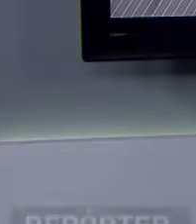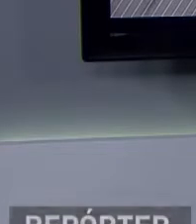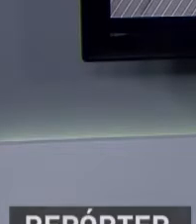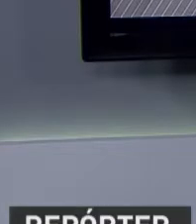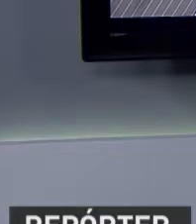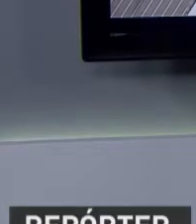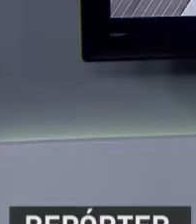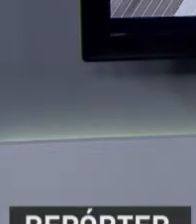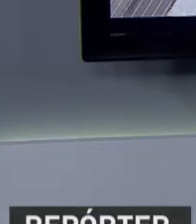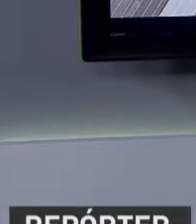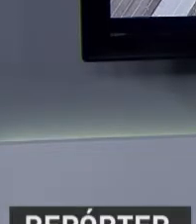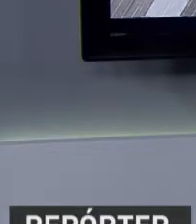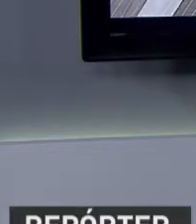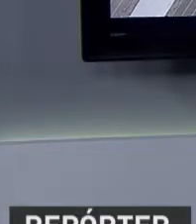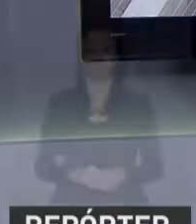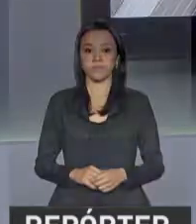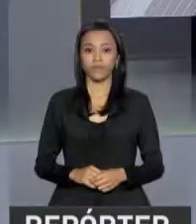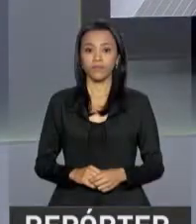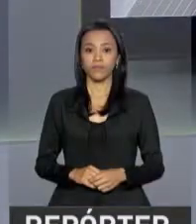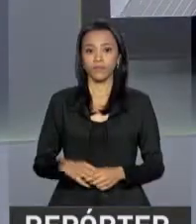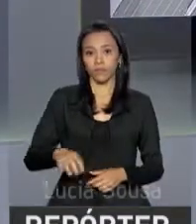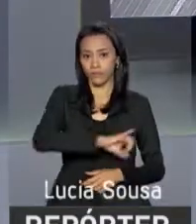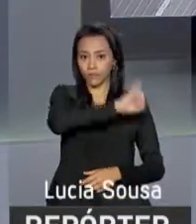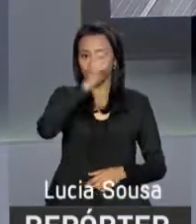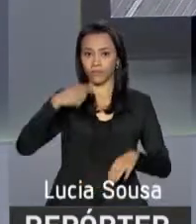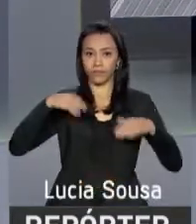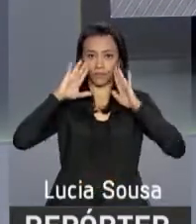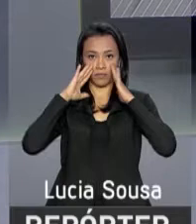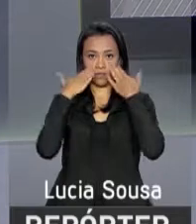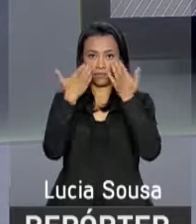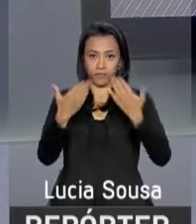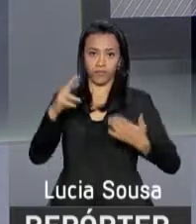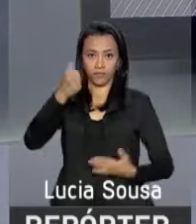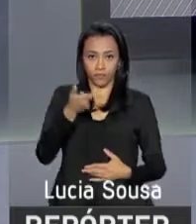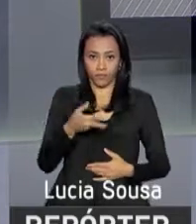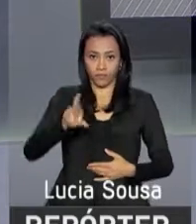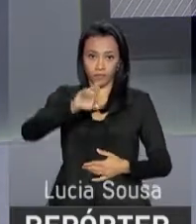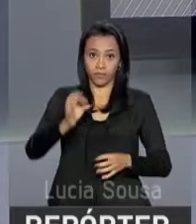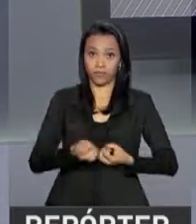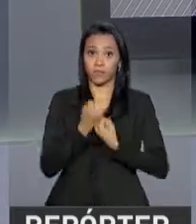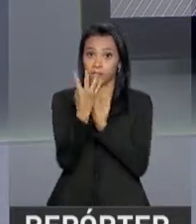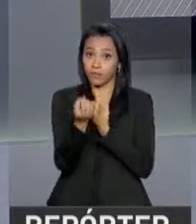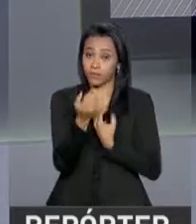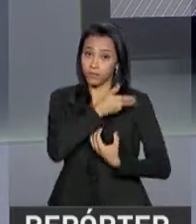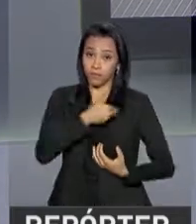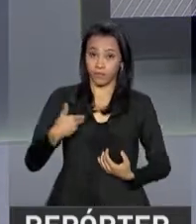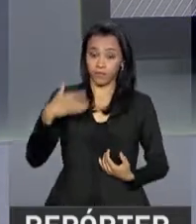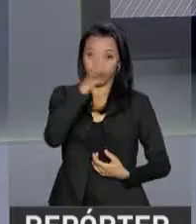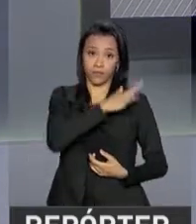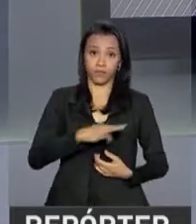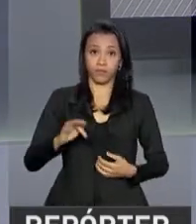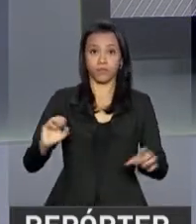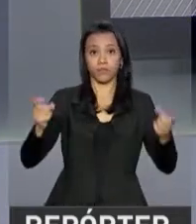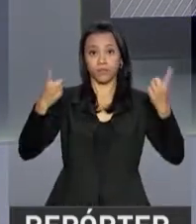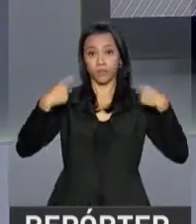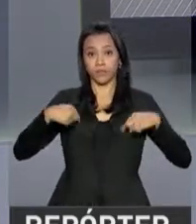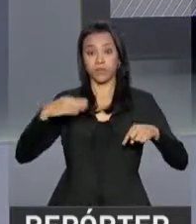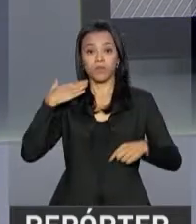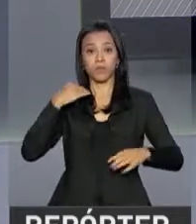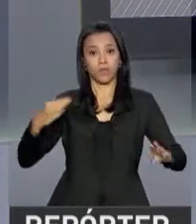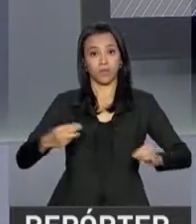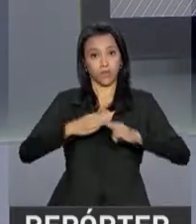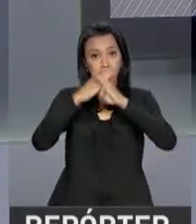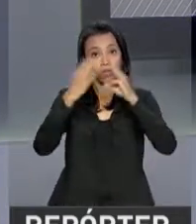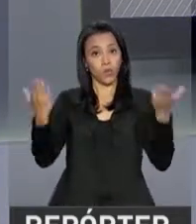o la no ar mais um repórter nbr as notícias do governo federal a caixa econômica federal anunciou hoje a redução